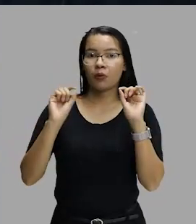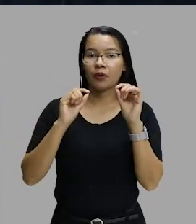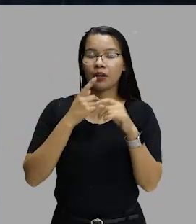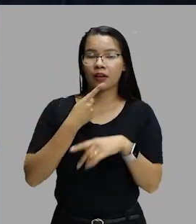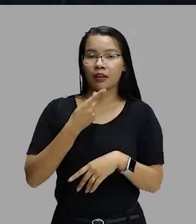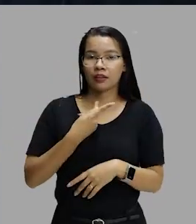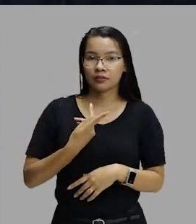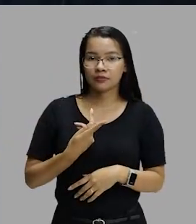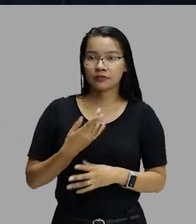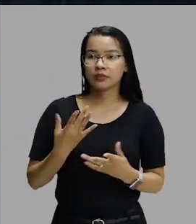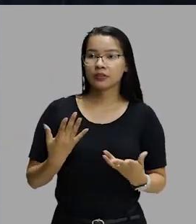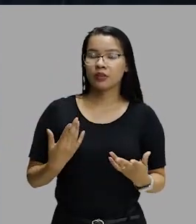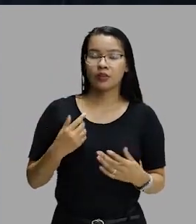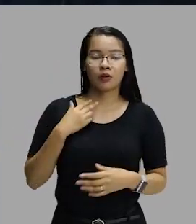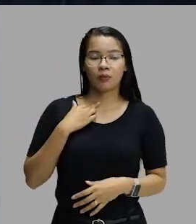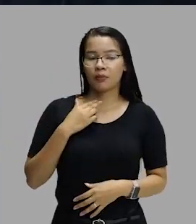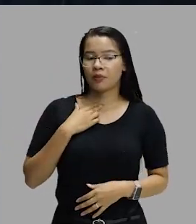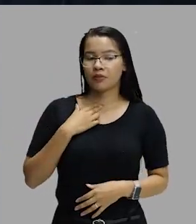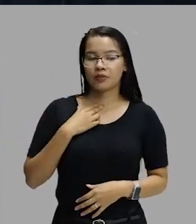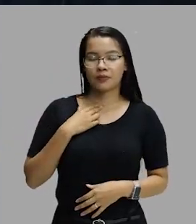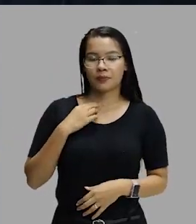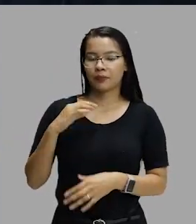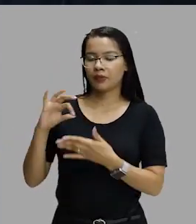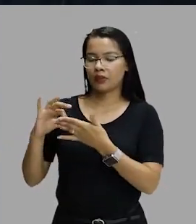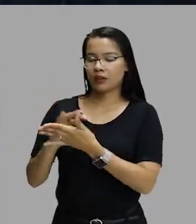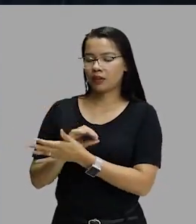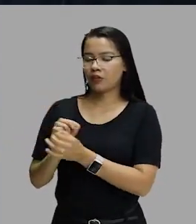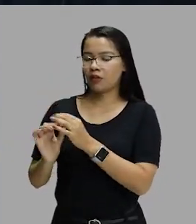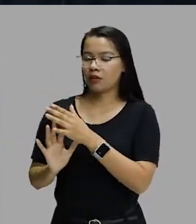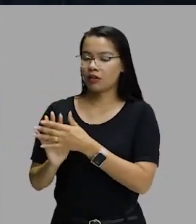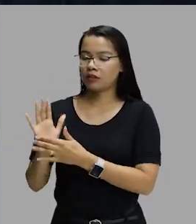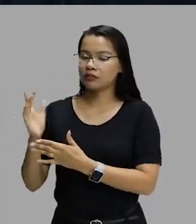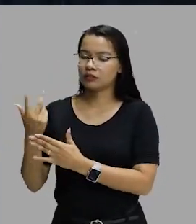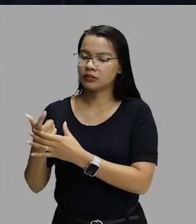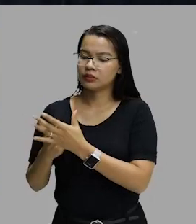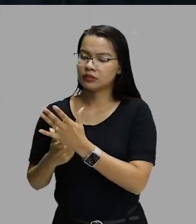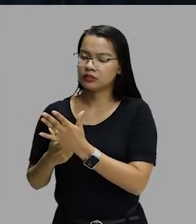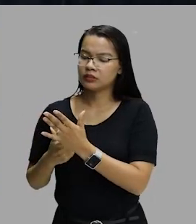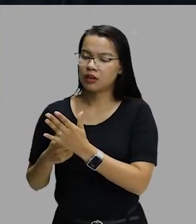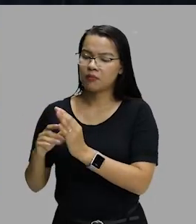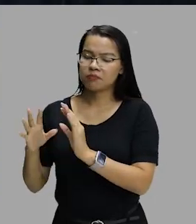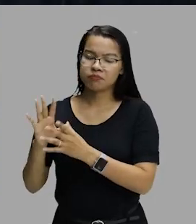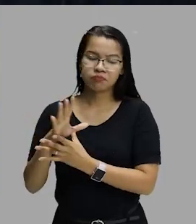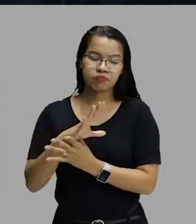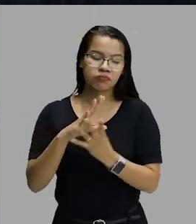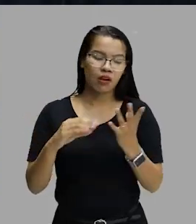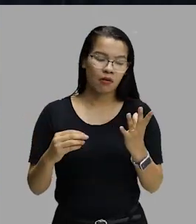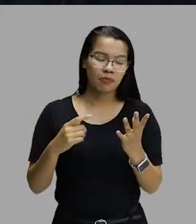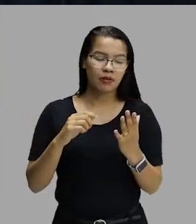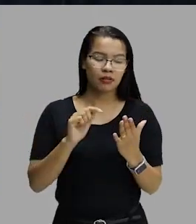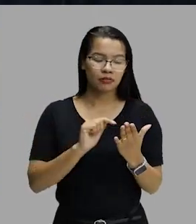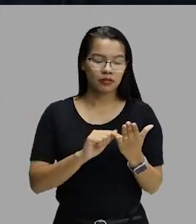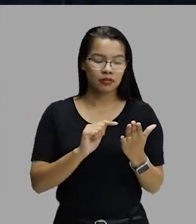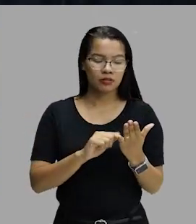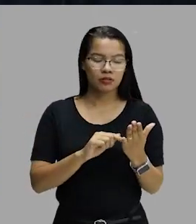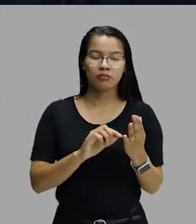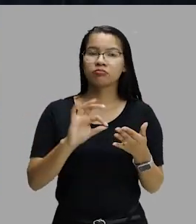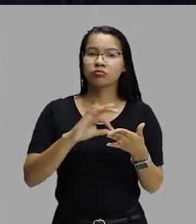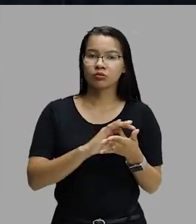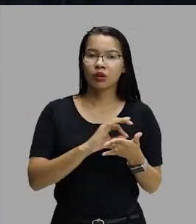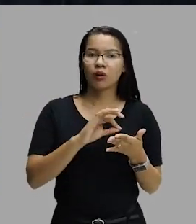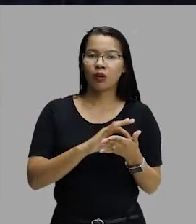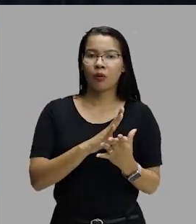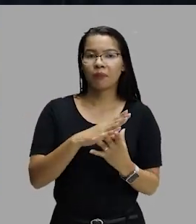posso transcrever nada do texto original. Eu tenho que falar dele com minhas palavras. Eu não posso